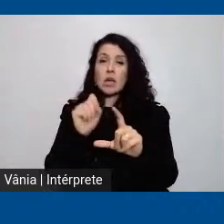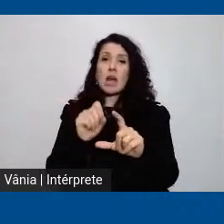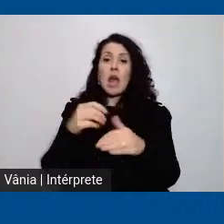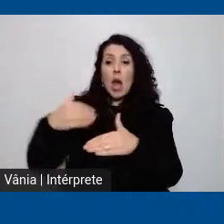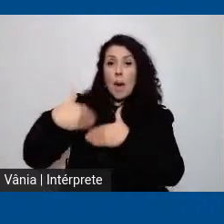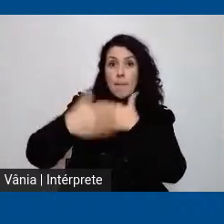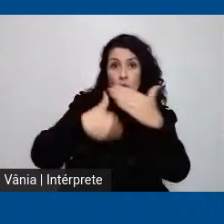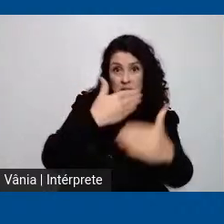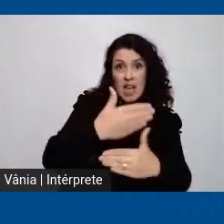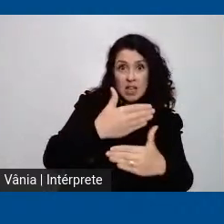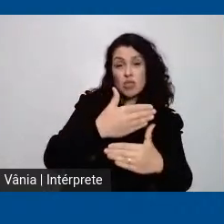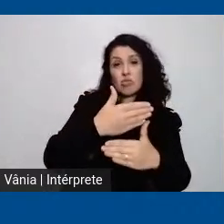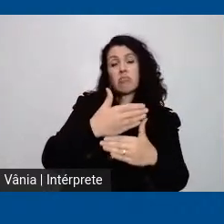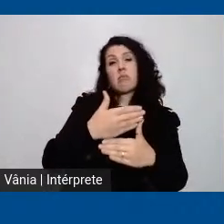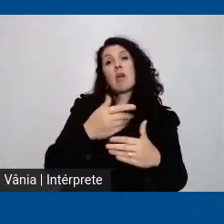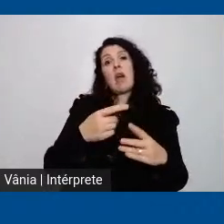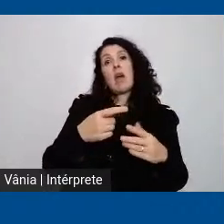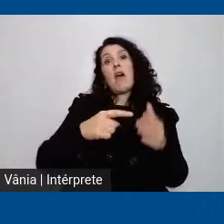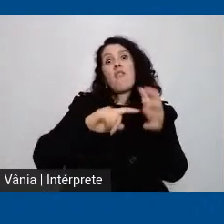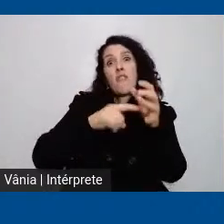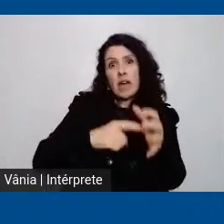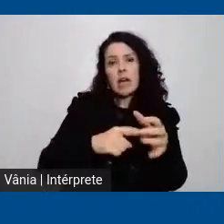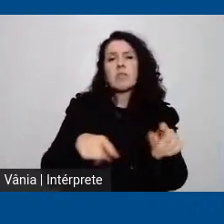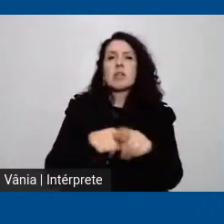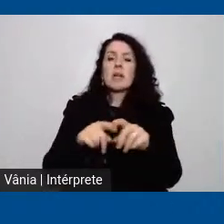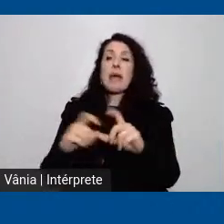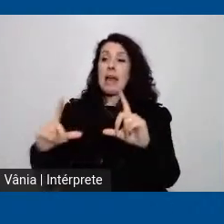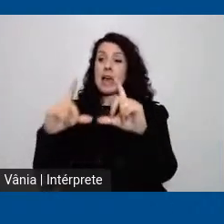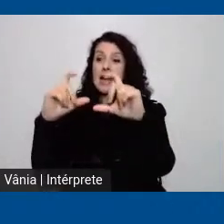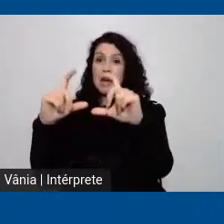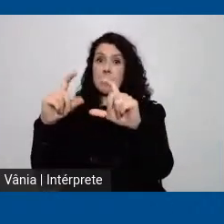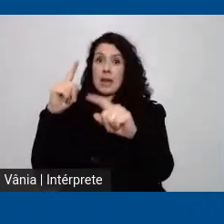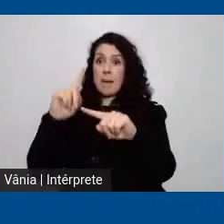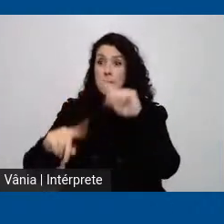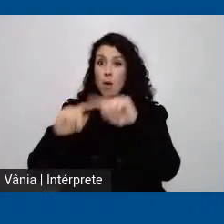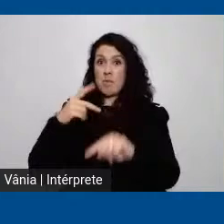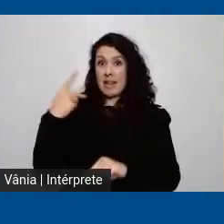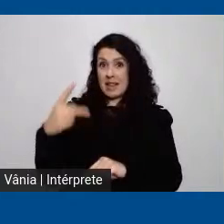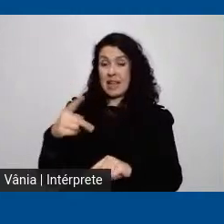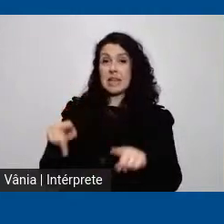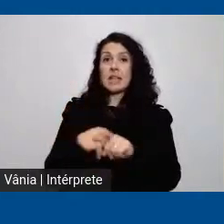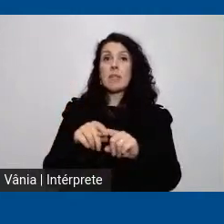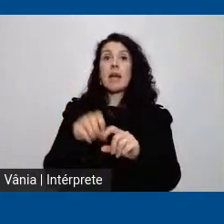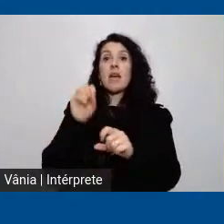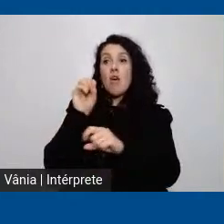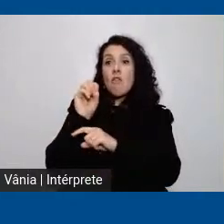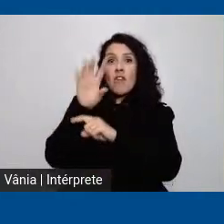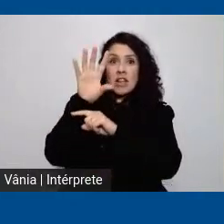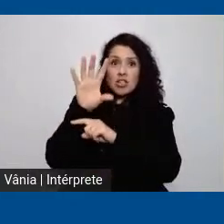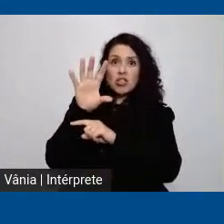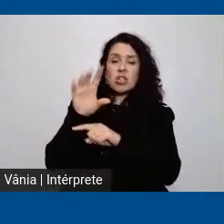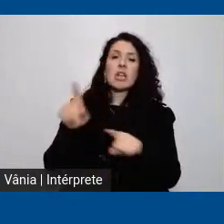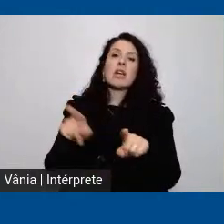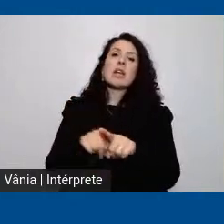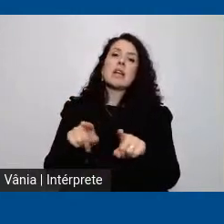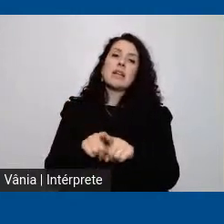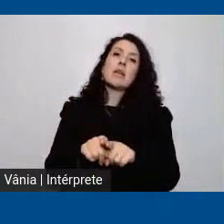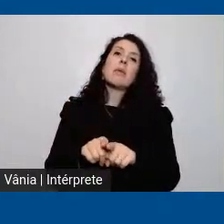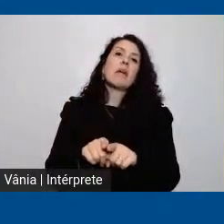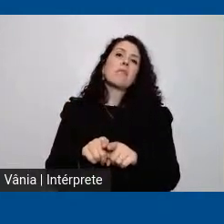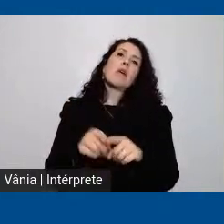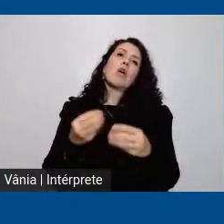de Ferréz, as câmeras de Ferréz, por exemplo, o flash de magnésio, consumo, compras e